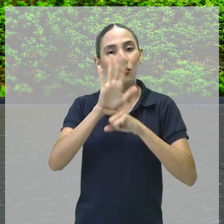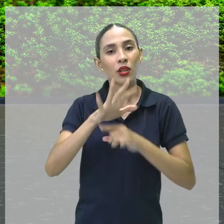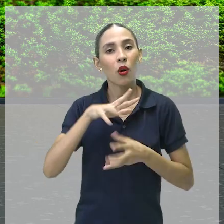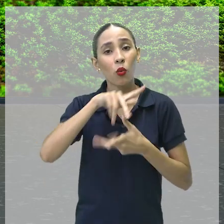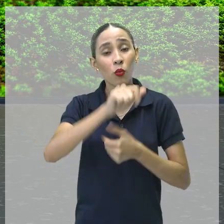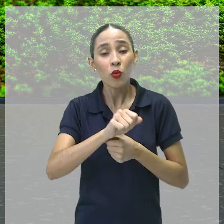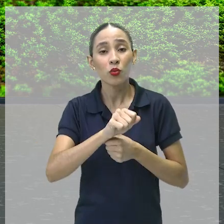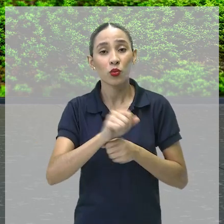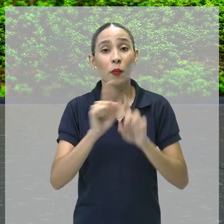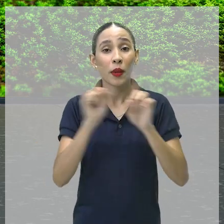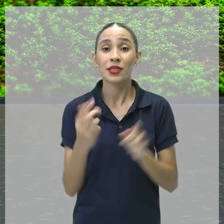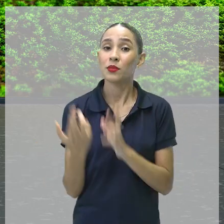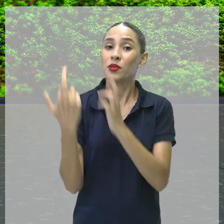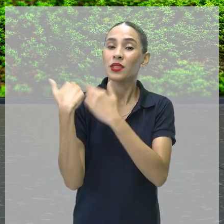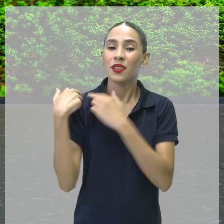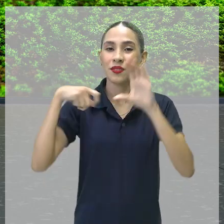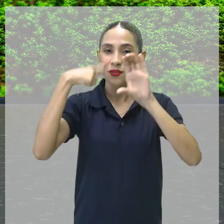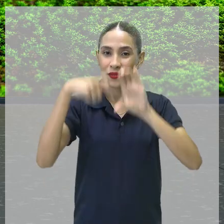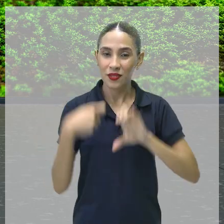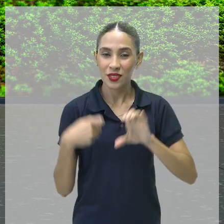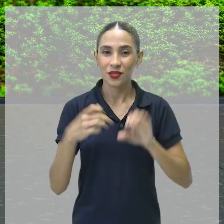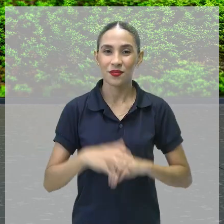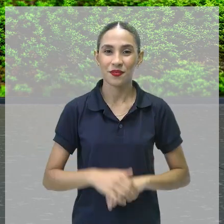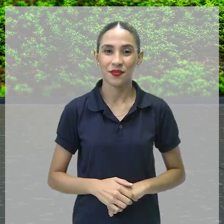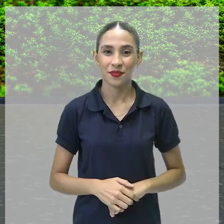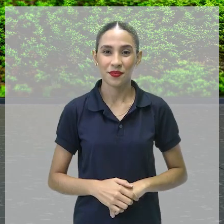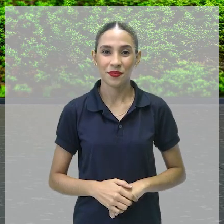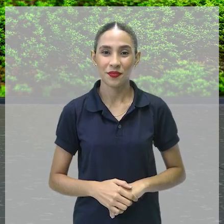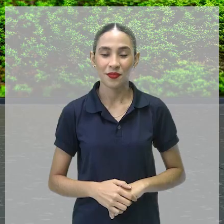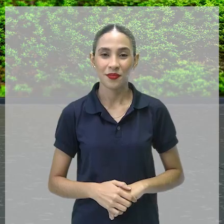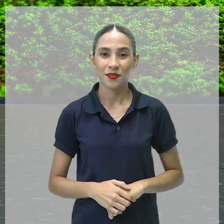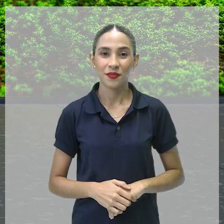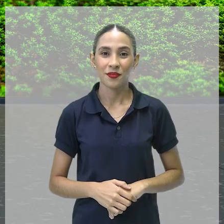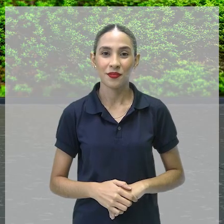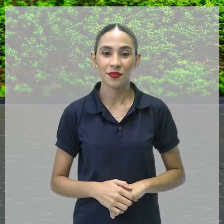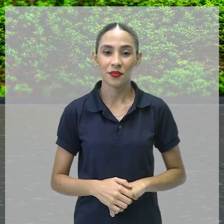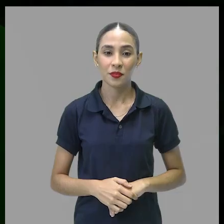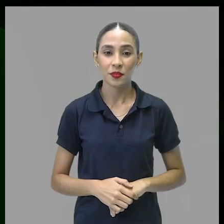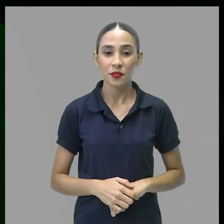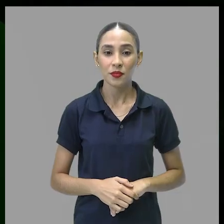Nas nossas mãos. Vamos lá assistir o nosso vídeo.